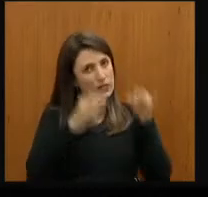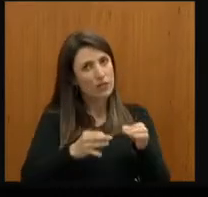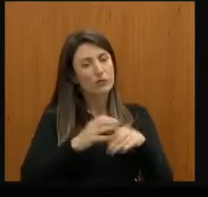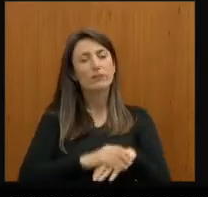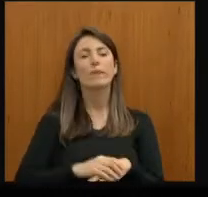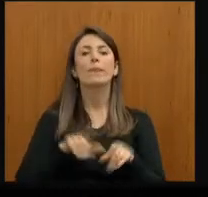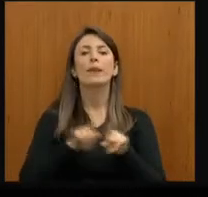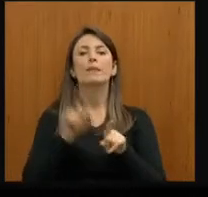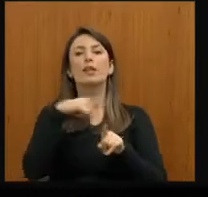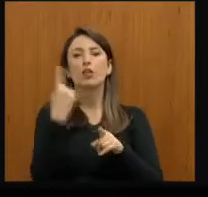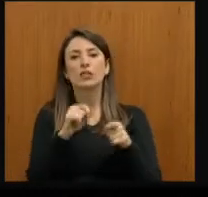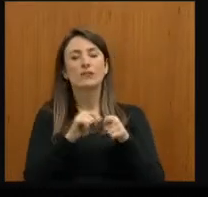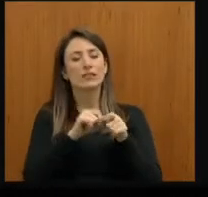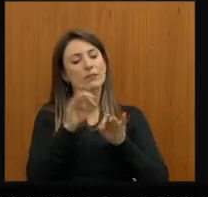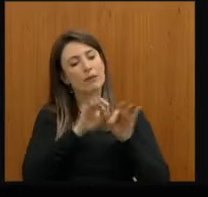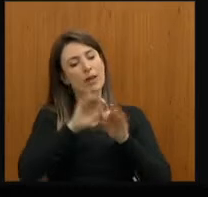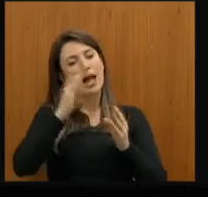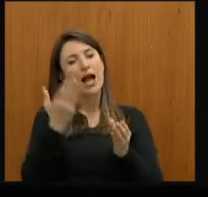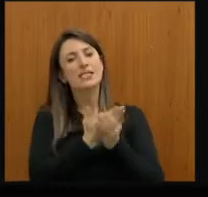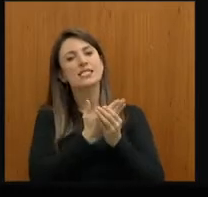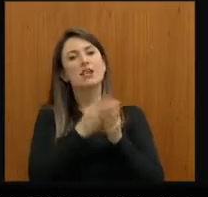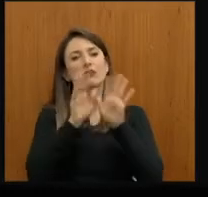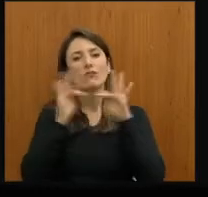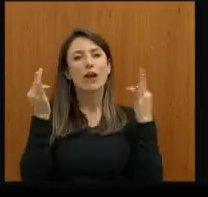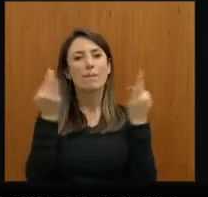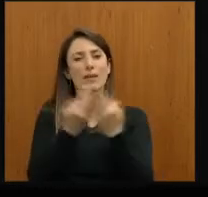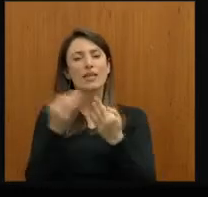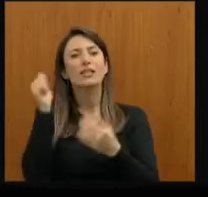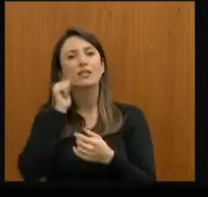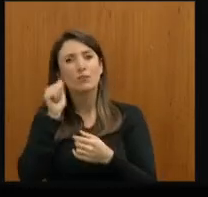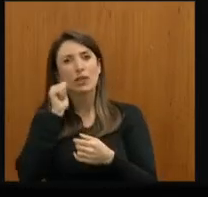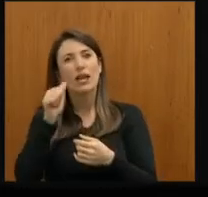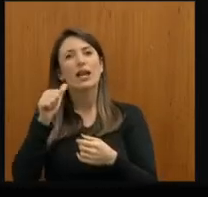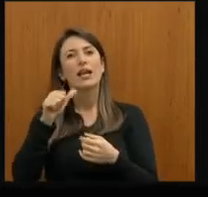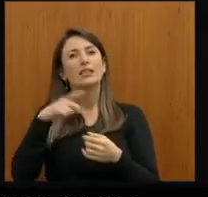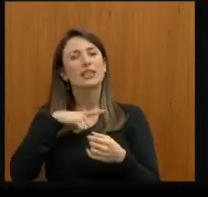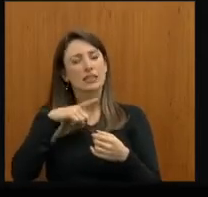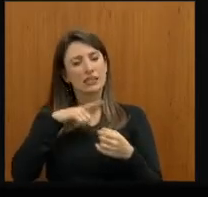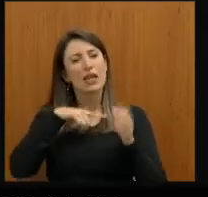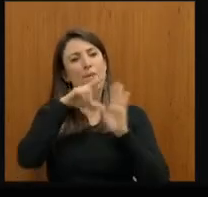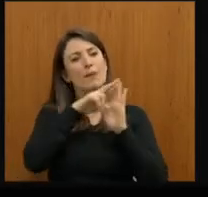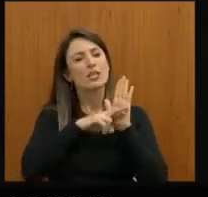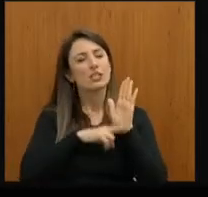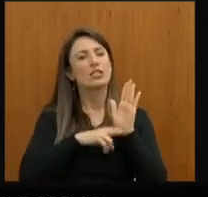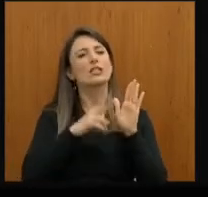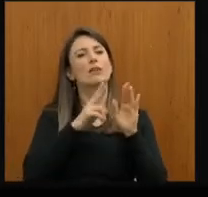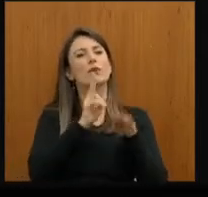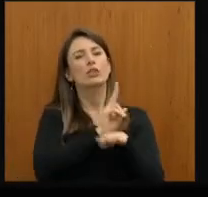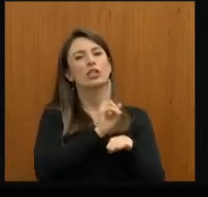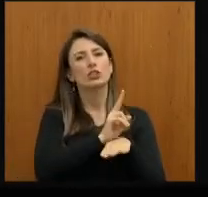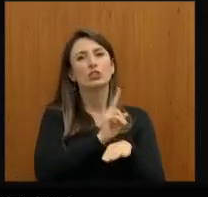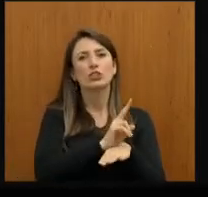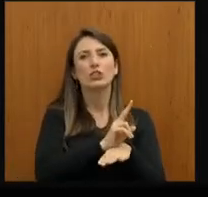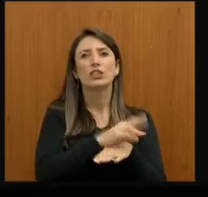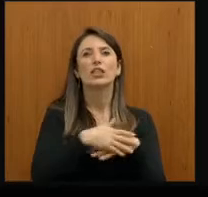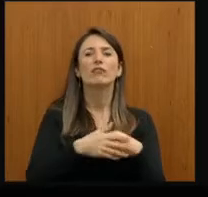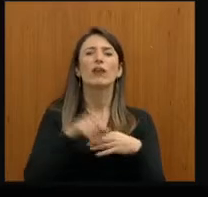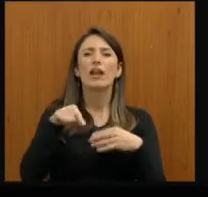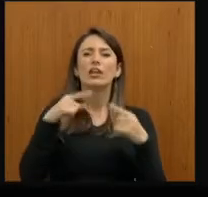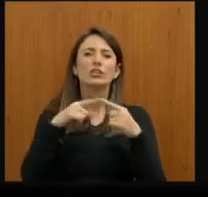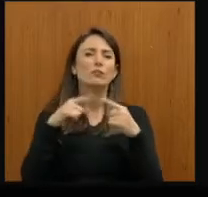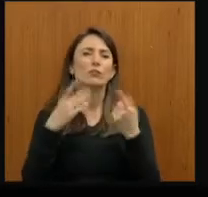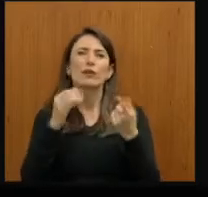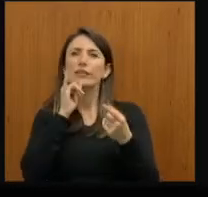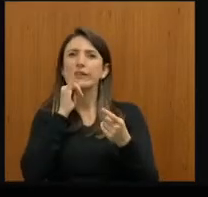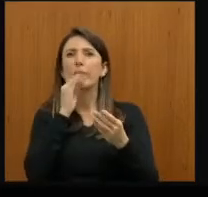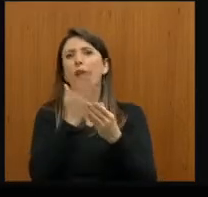fazemos ações família das mulheres que possuem medidas protetivas válidos ações de família estão à frente de vossa reconhecimento de que os aumentar